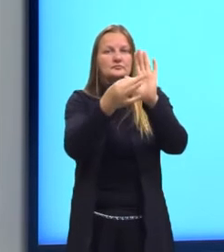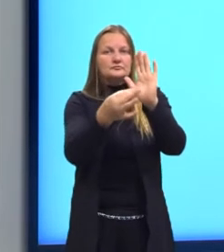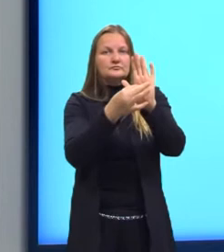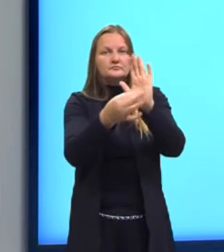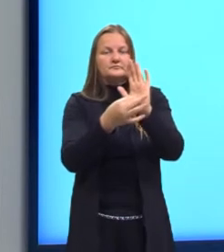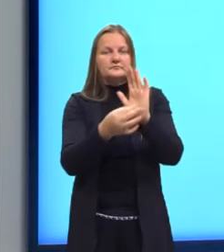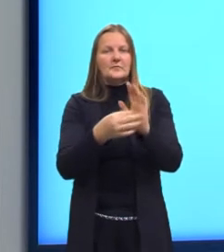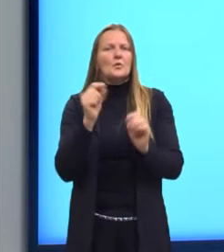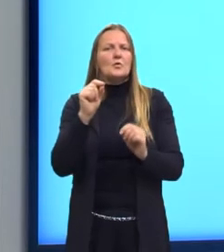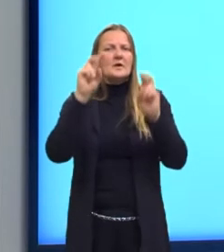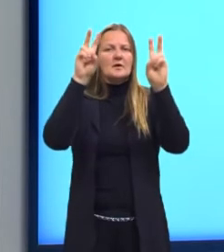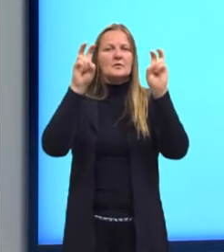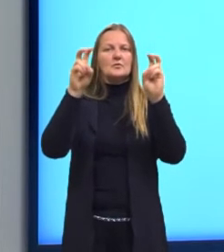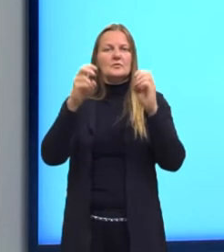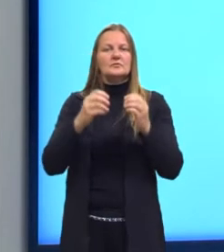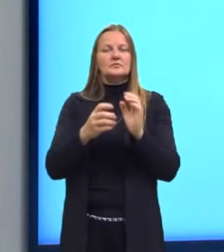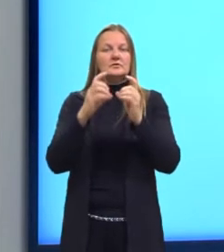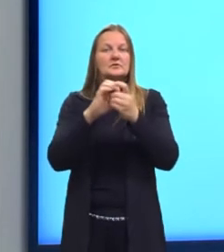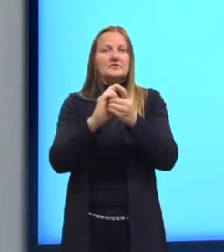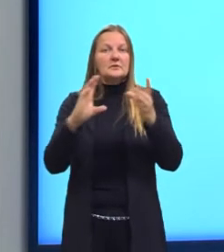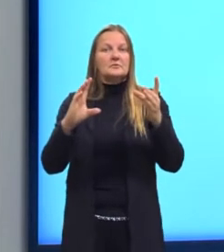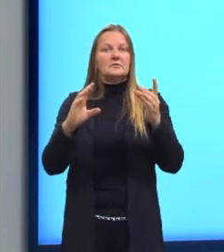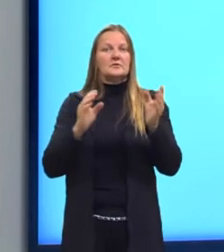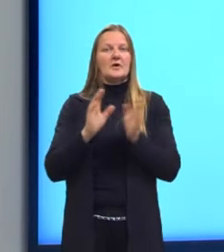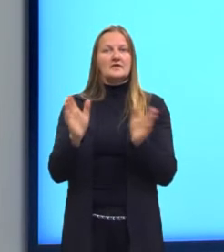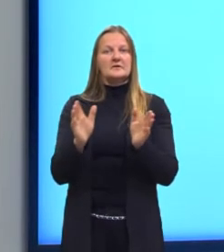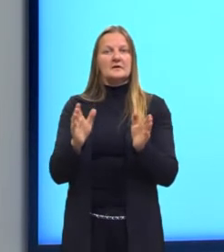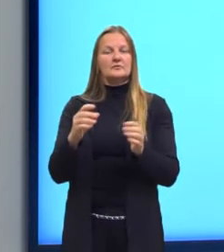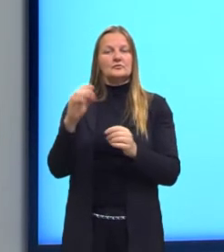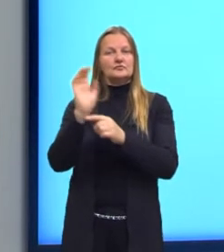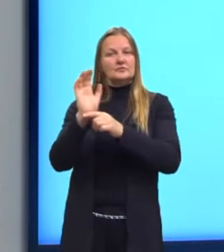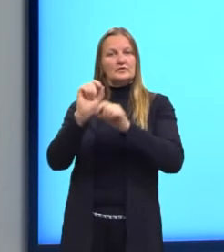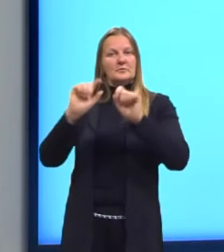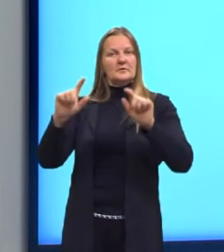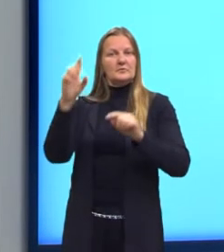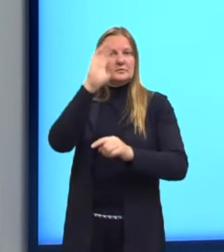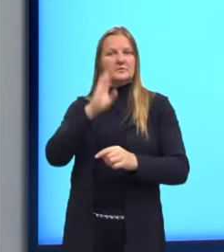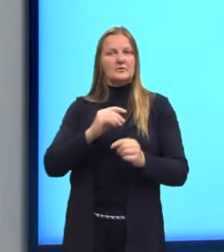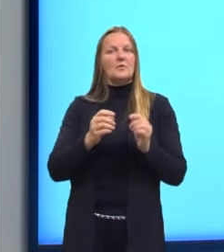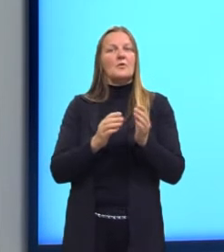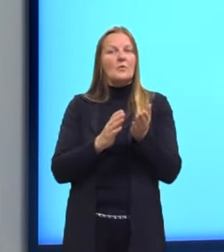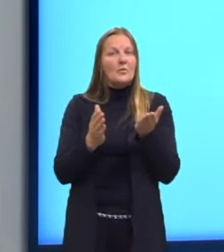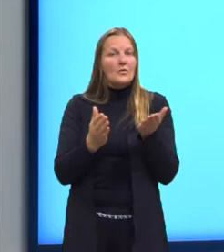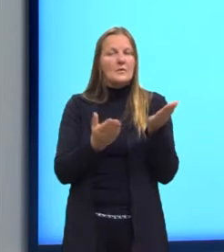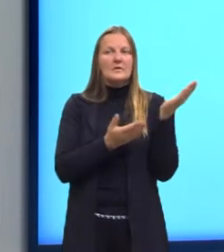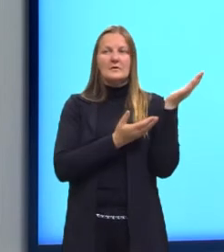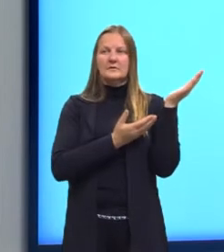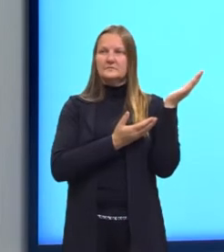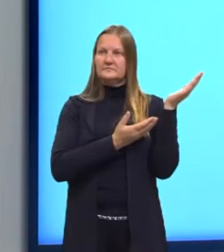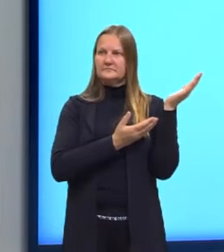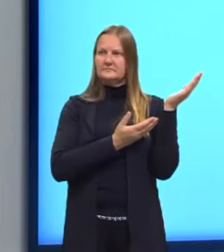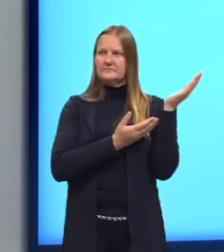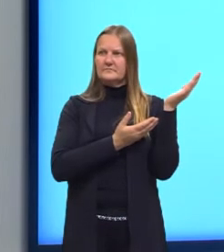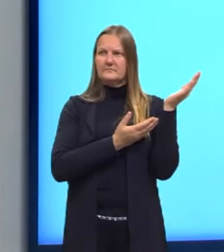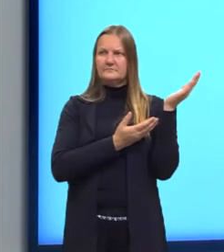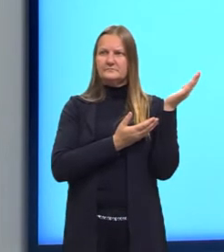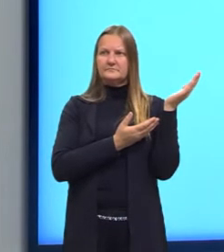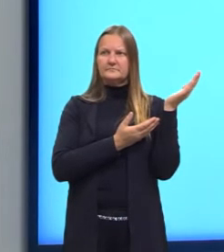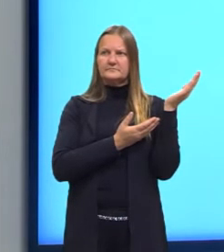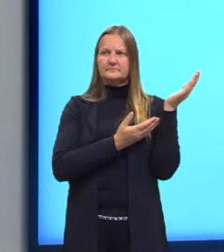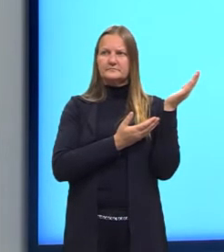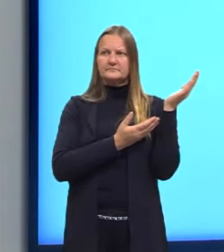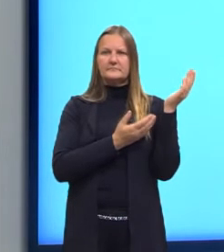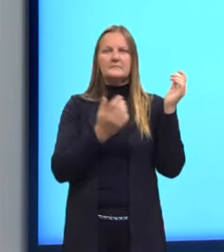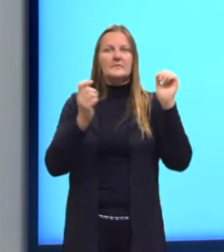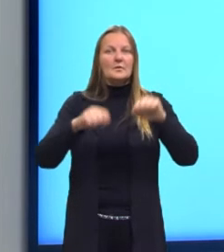sobre o que eu vou falar em relação a democratização do acesso no Brasil eu vou falar sobre Possivelmente né usar